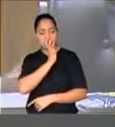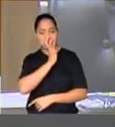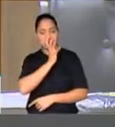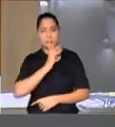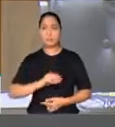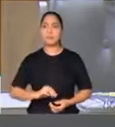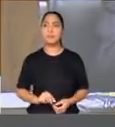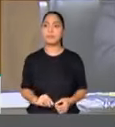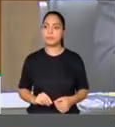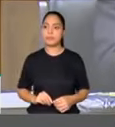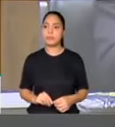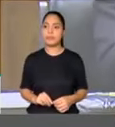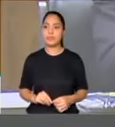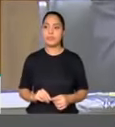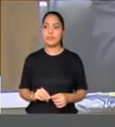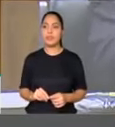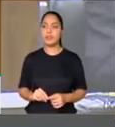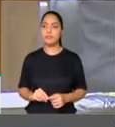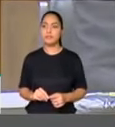institucional.